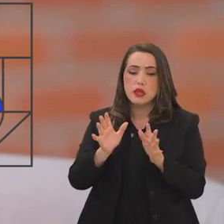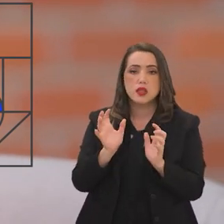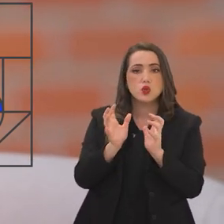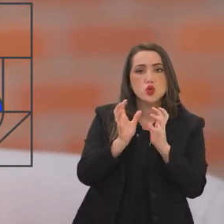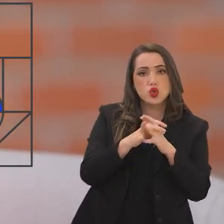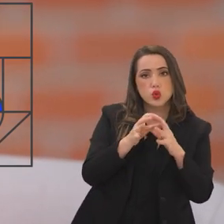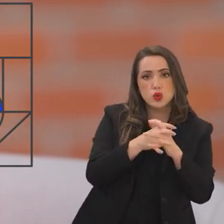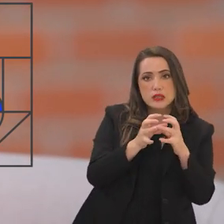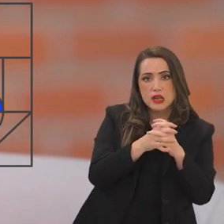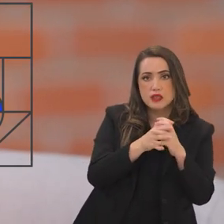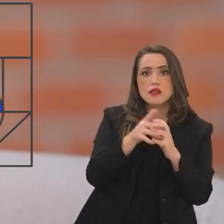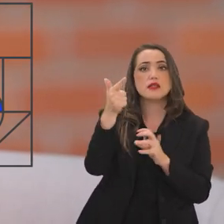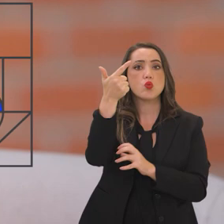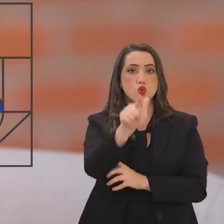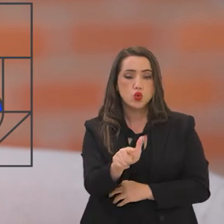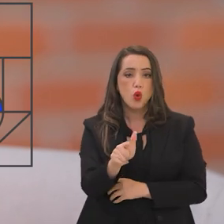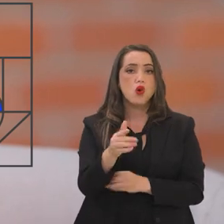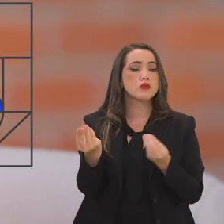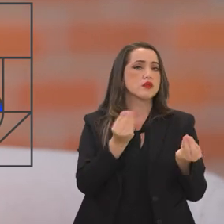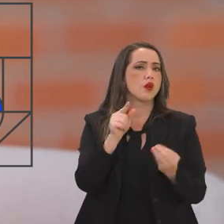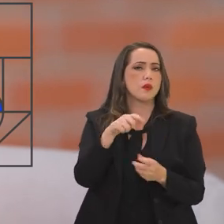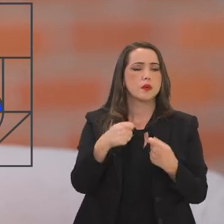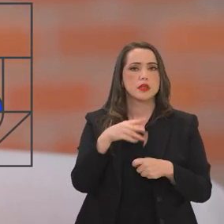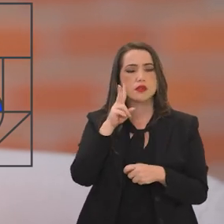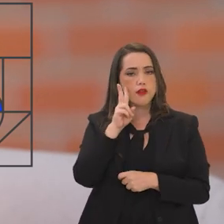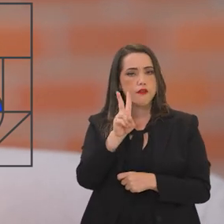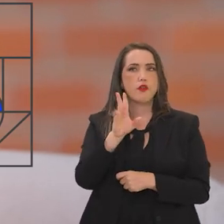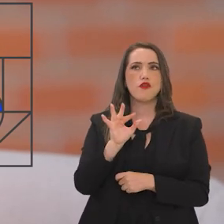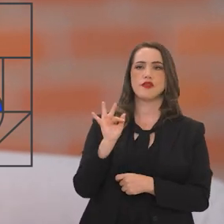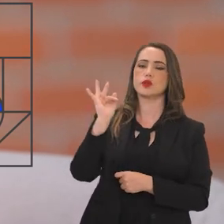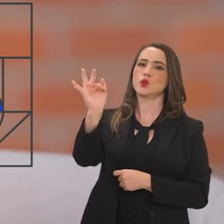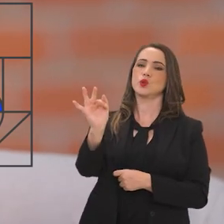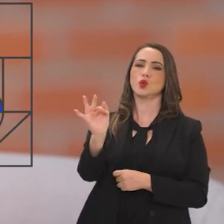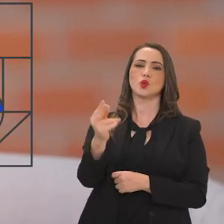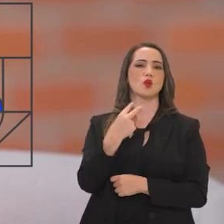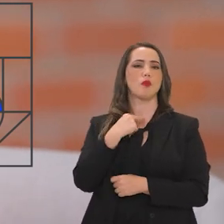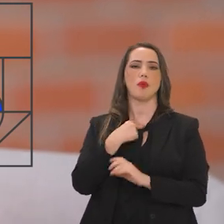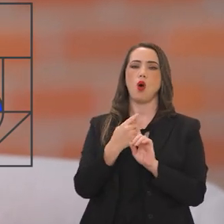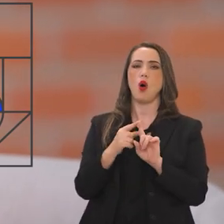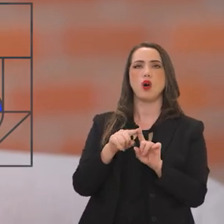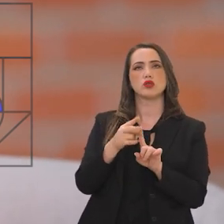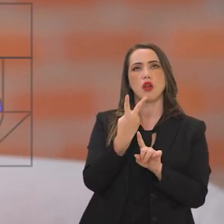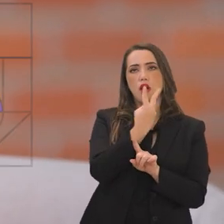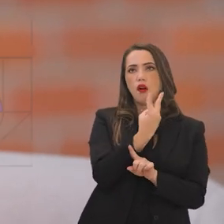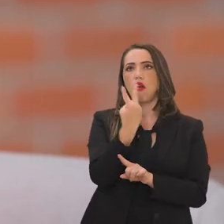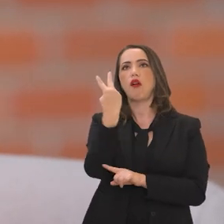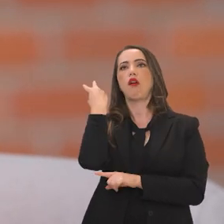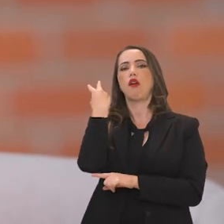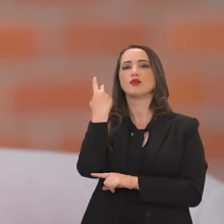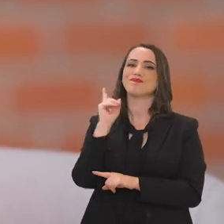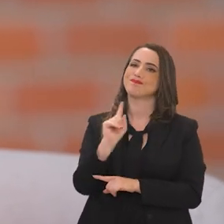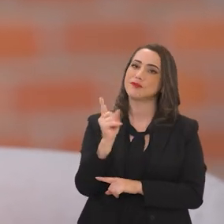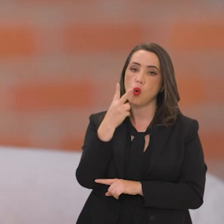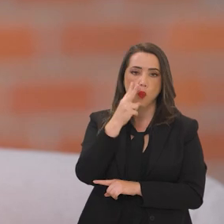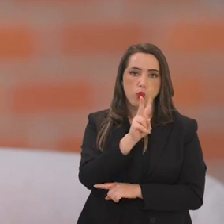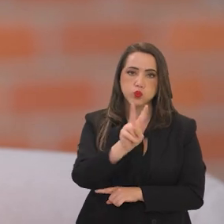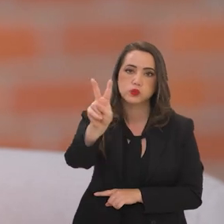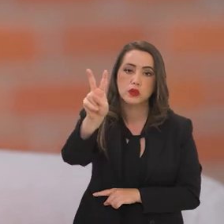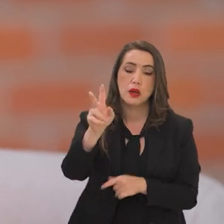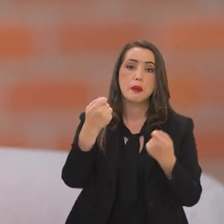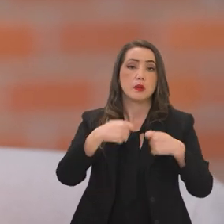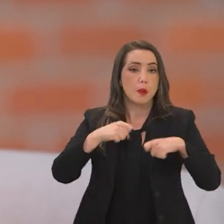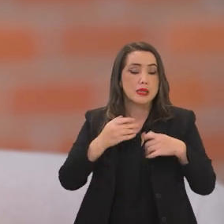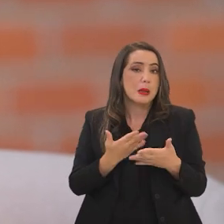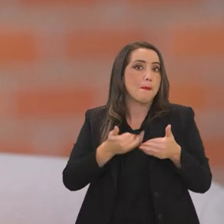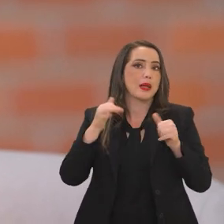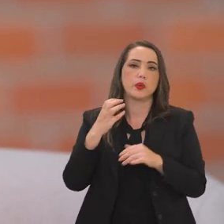de industrialização de reino industrialização ele tem que olhar para frente não pode fazer isso com um olhar no retrovisor e para a gente vai